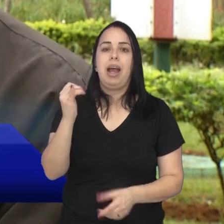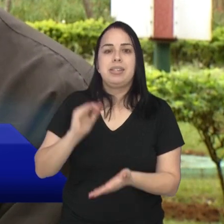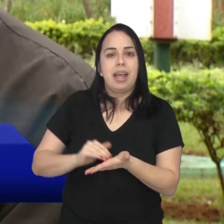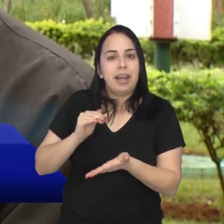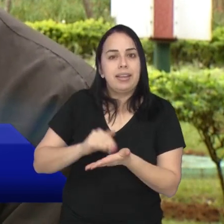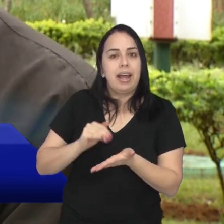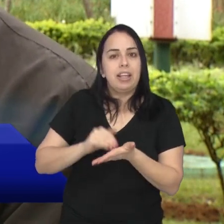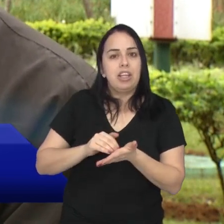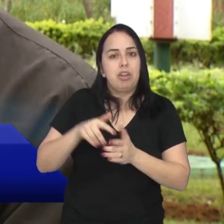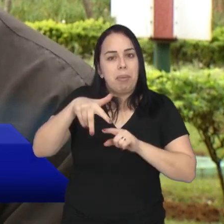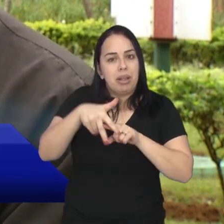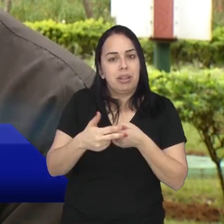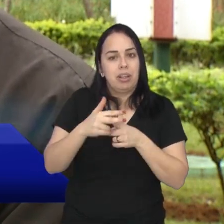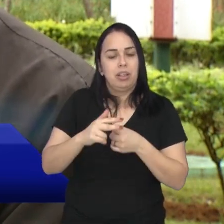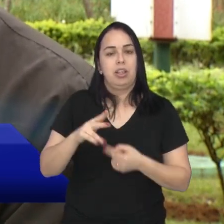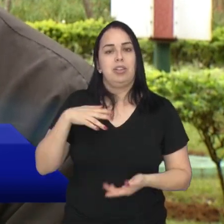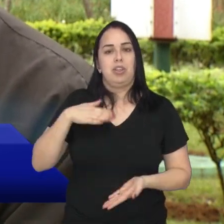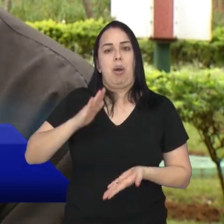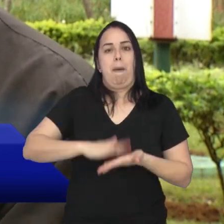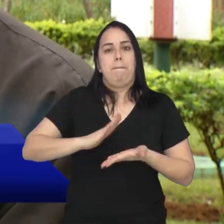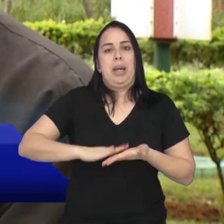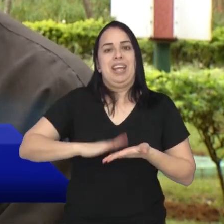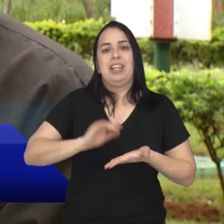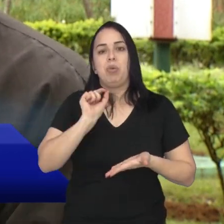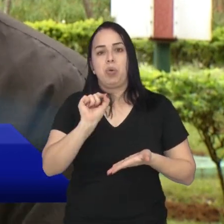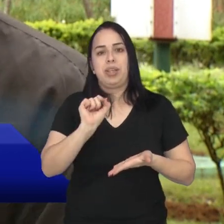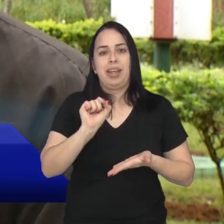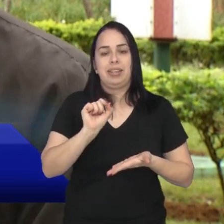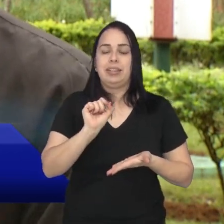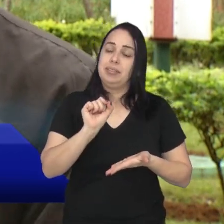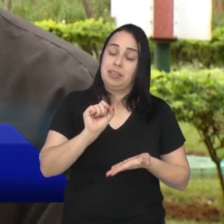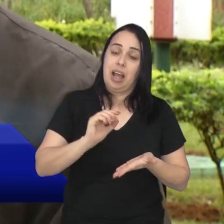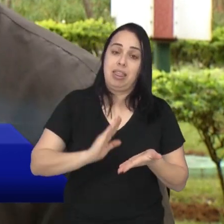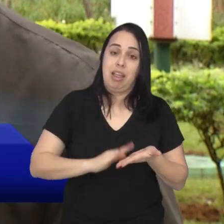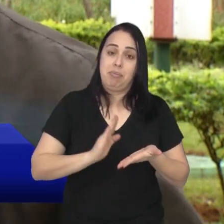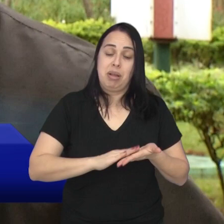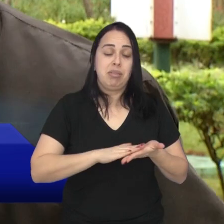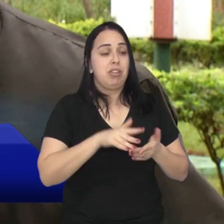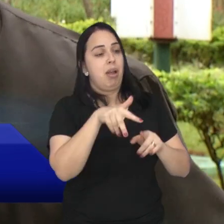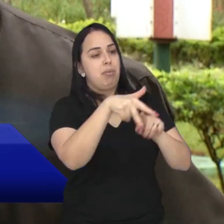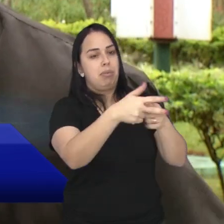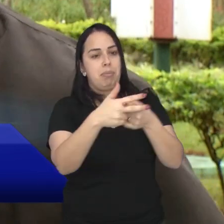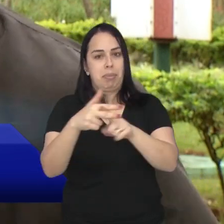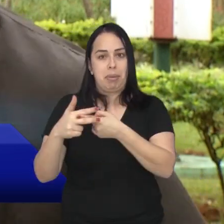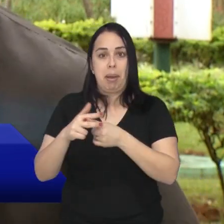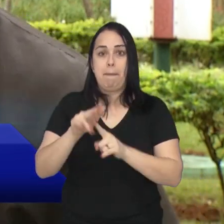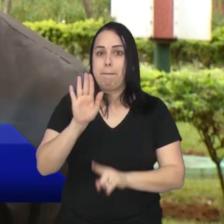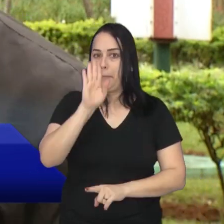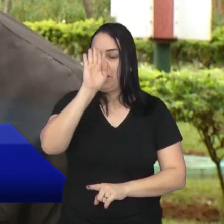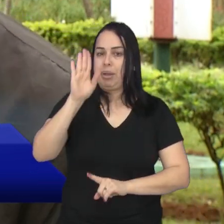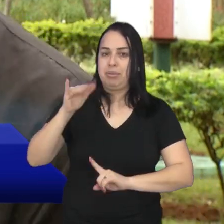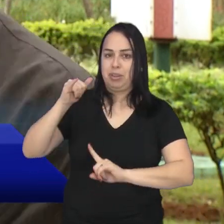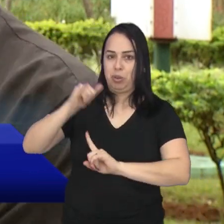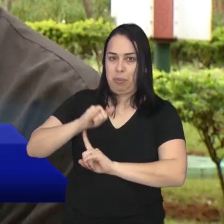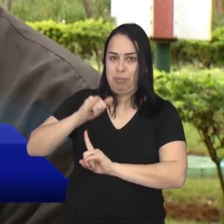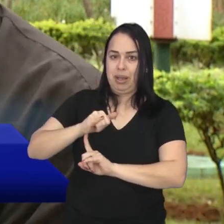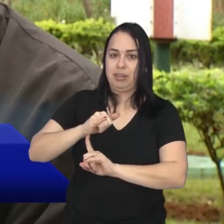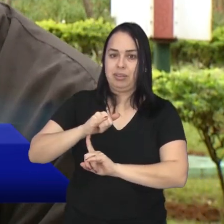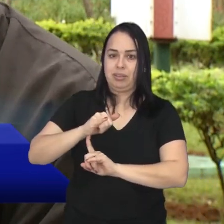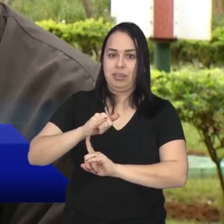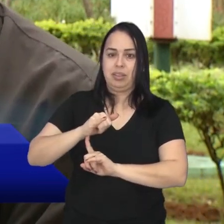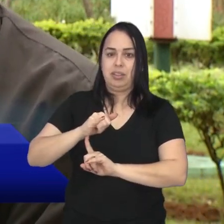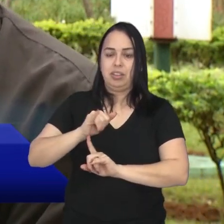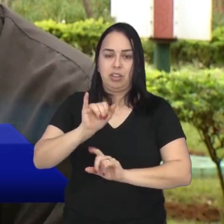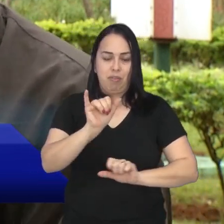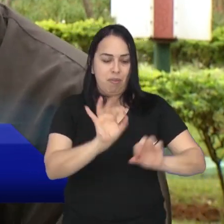né? Nós, Secretaria de Manutenção, temos a obrigação, temos o viés de manutenção, né, na cidade como um todo, no parque especificamente